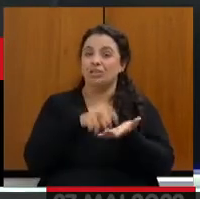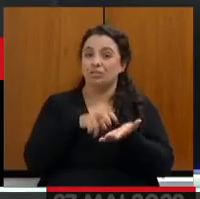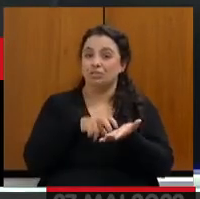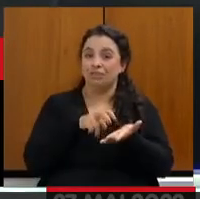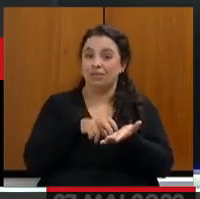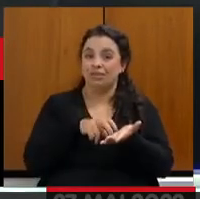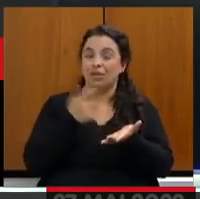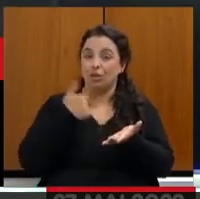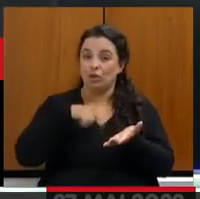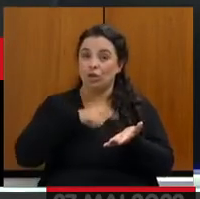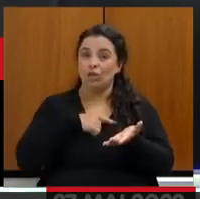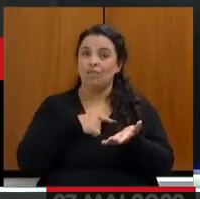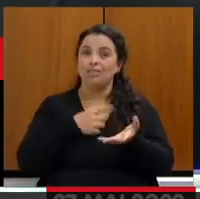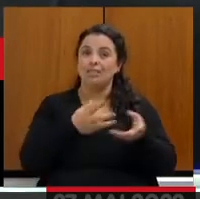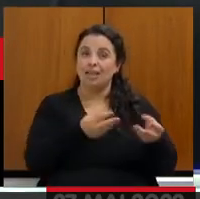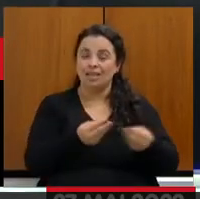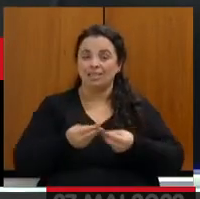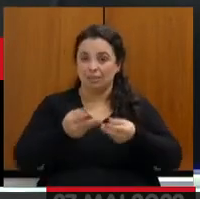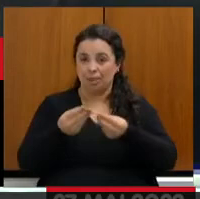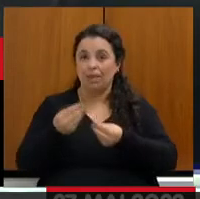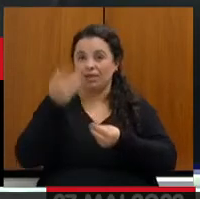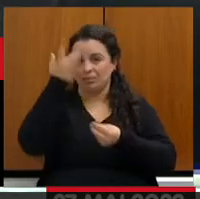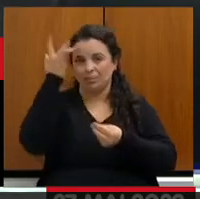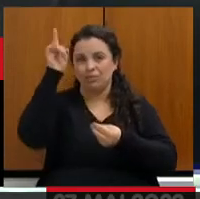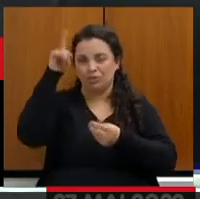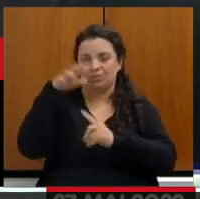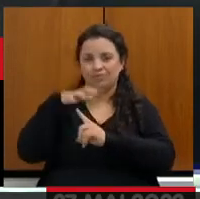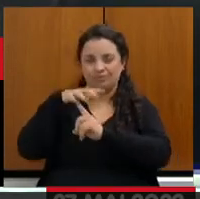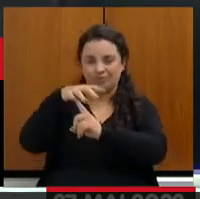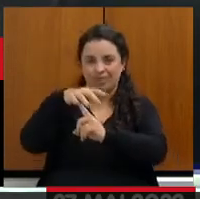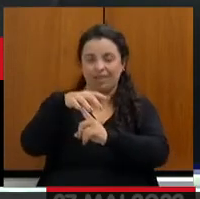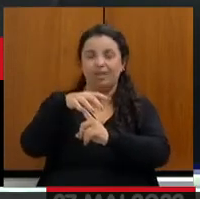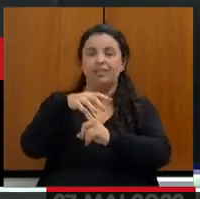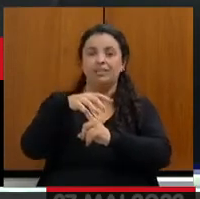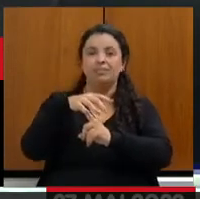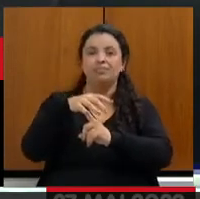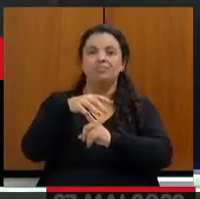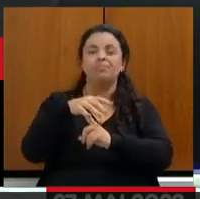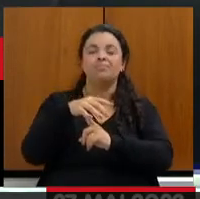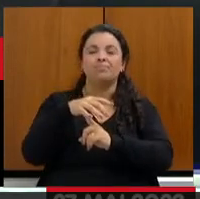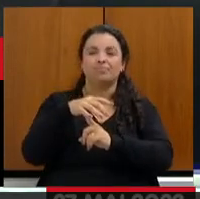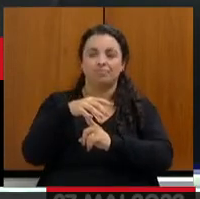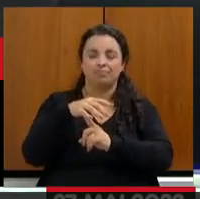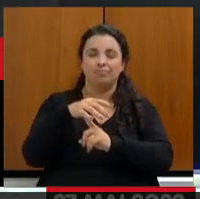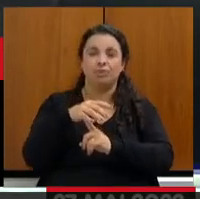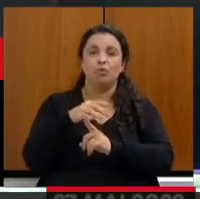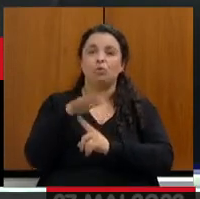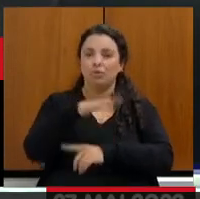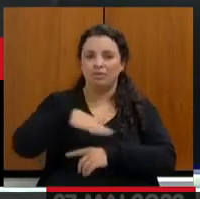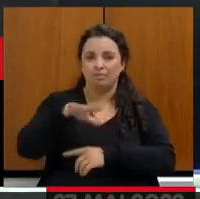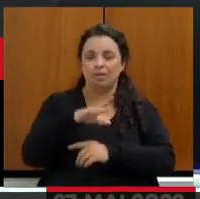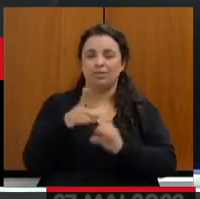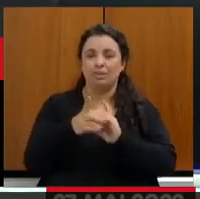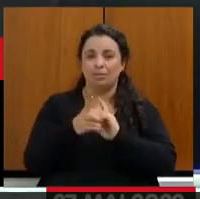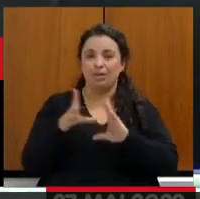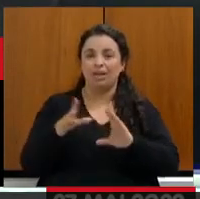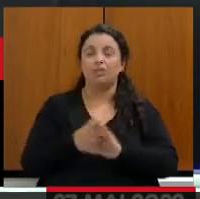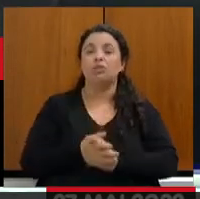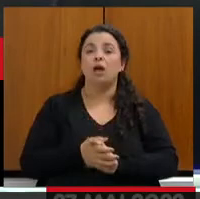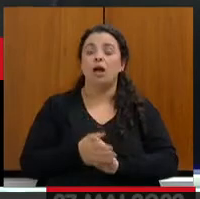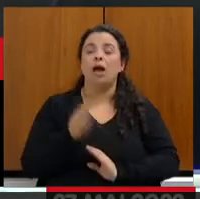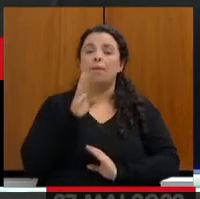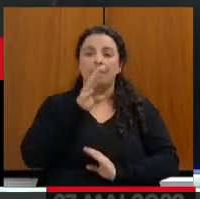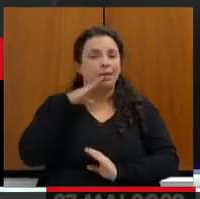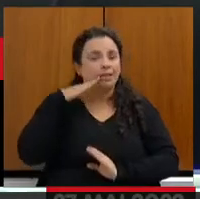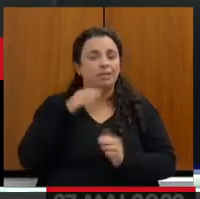Enquanto estávamos recebendo as feirantes aqui no saguão da Assembleia no espaço democrático Beatriz estava